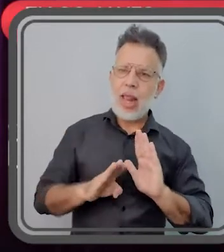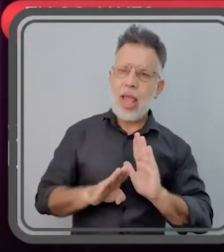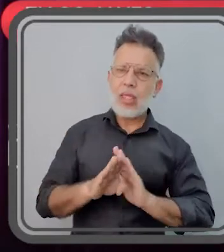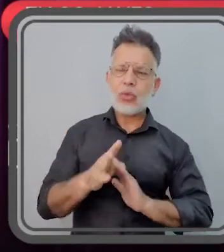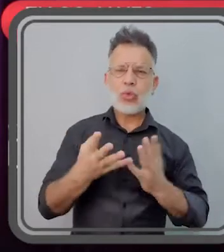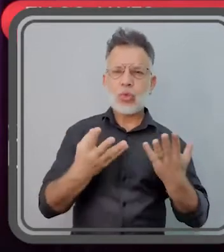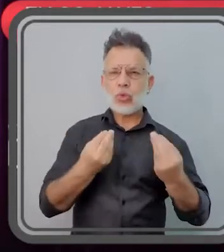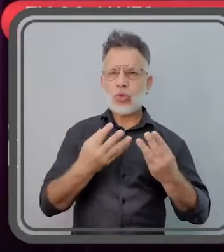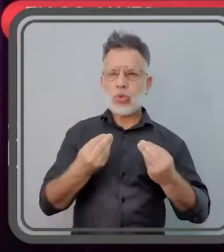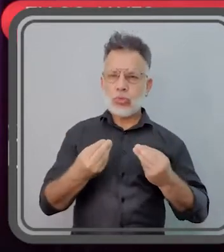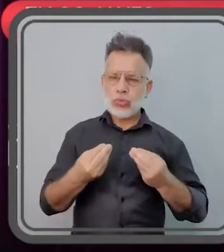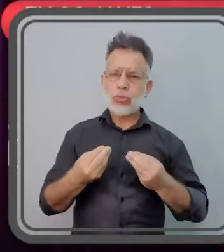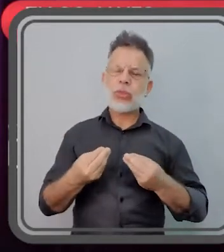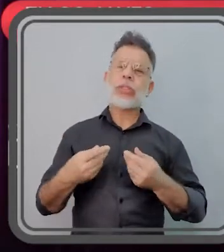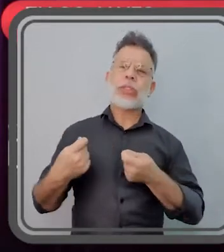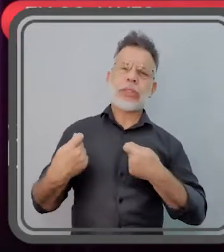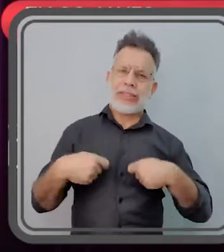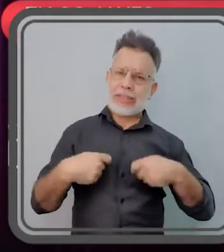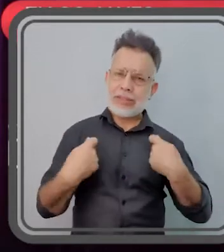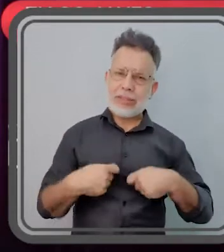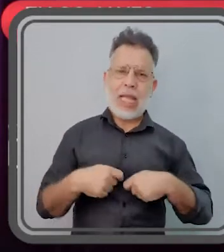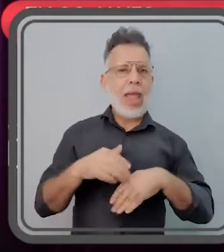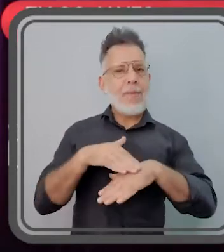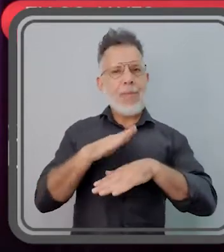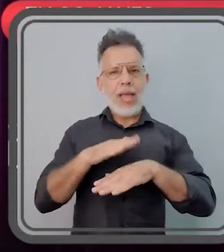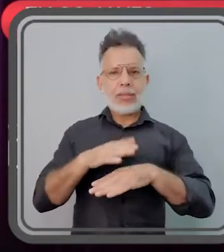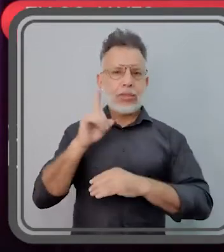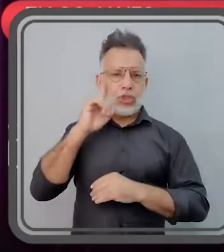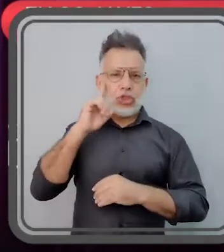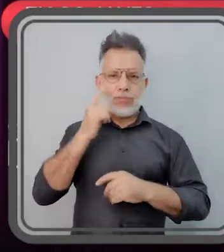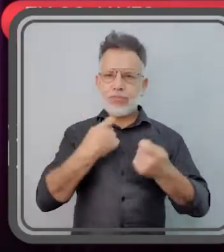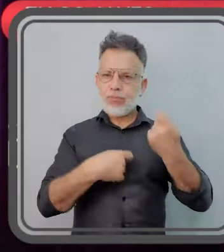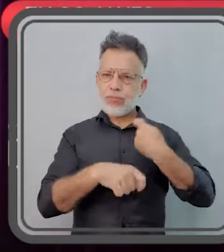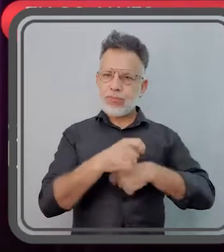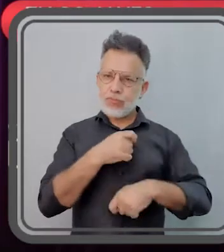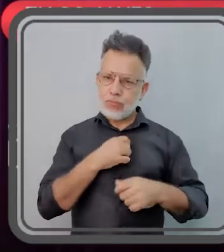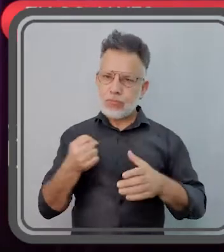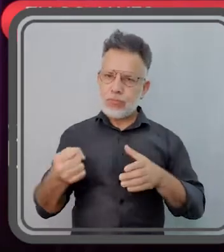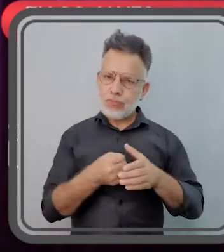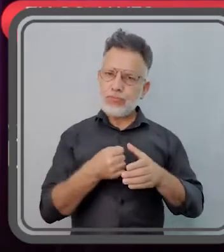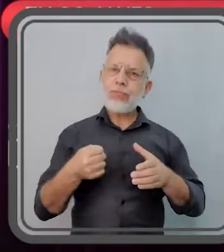com bastante demanda e cada dia business parte do